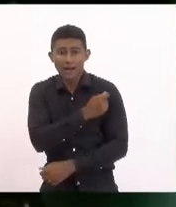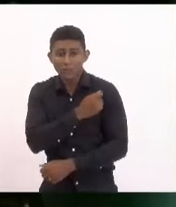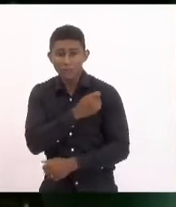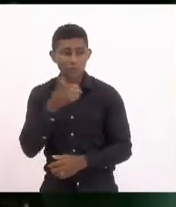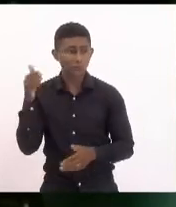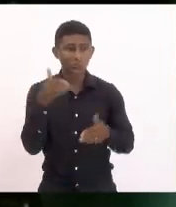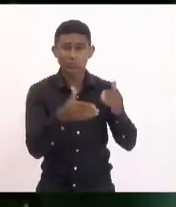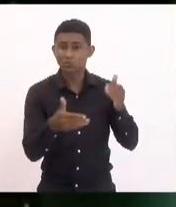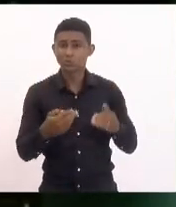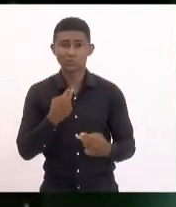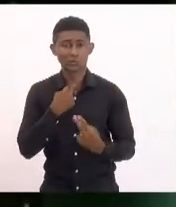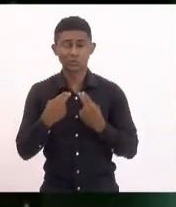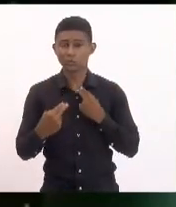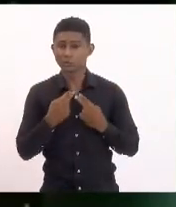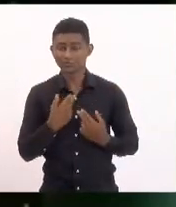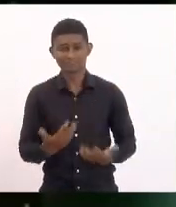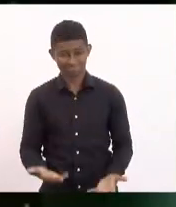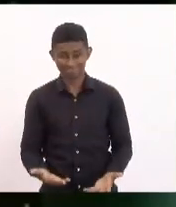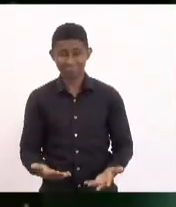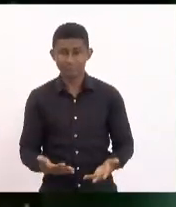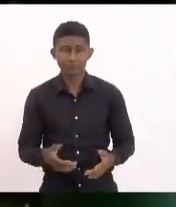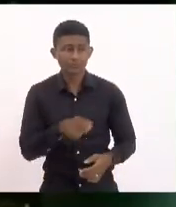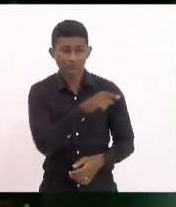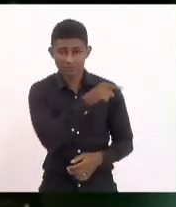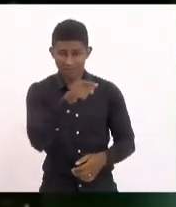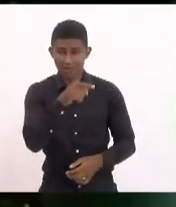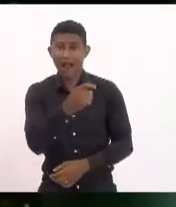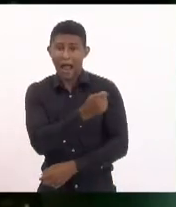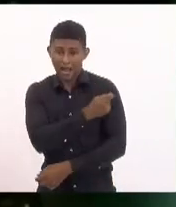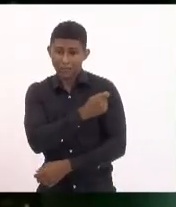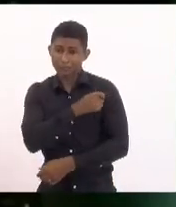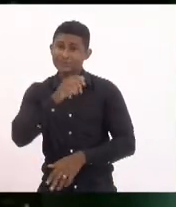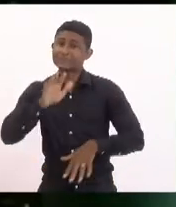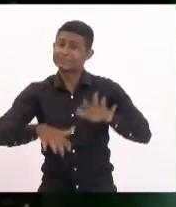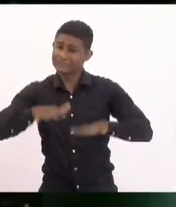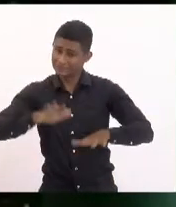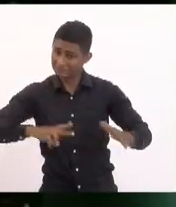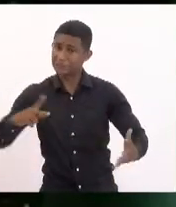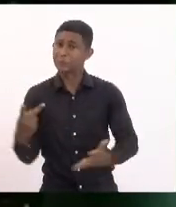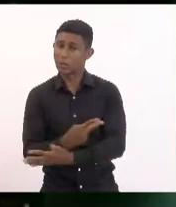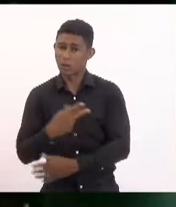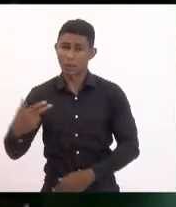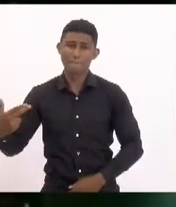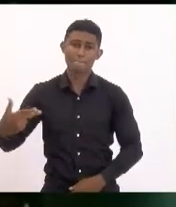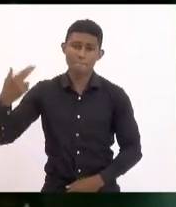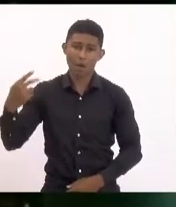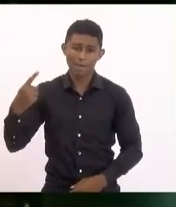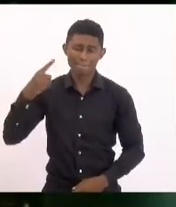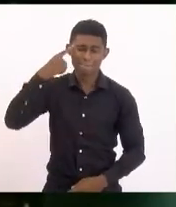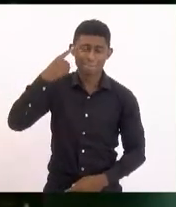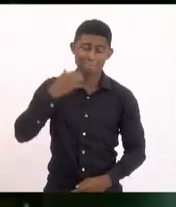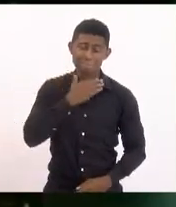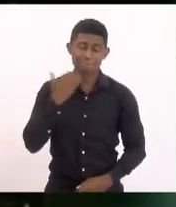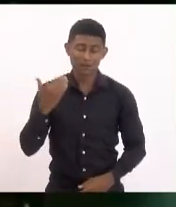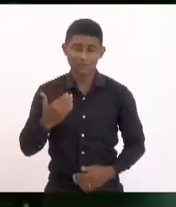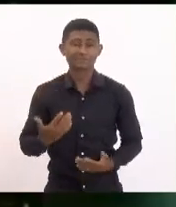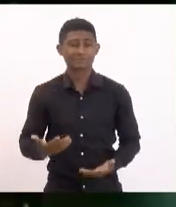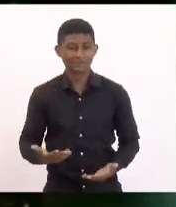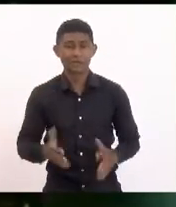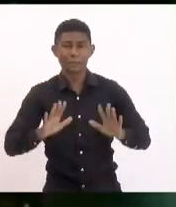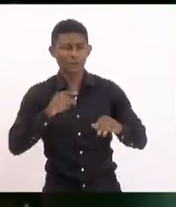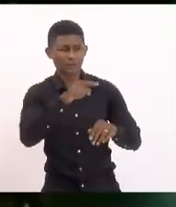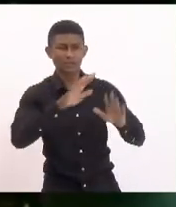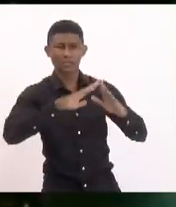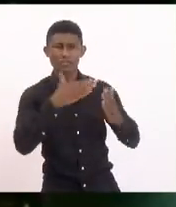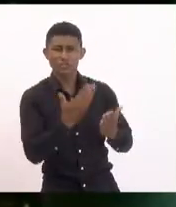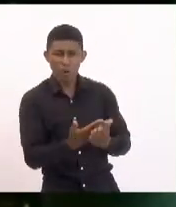escolas são as vítimas diretas de operações policiais. E é dentro dessa escola, dentro